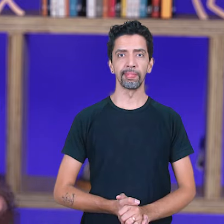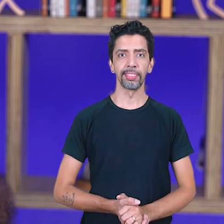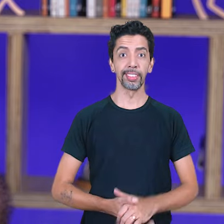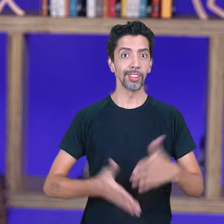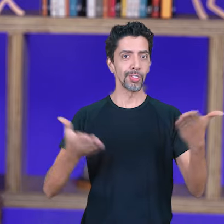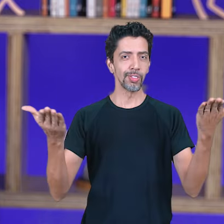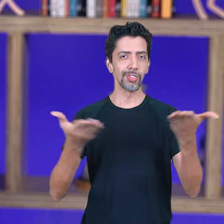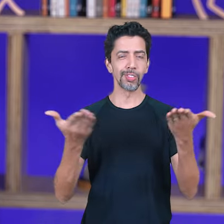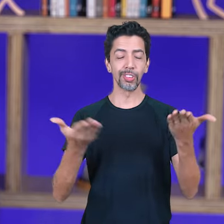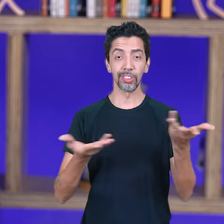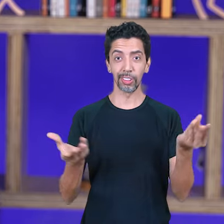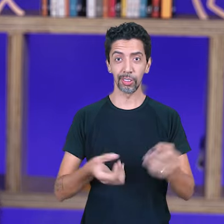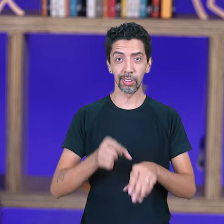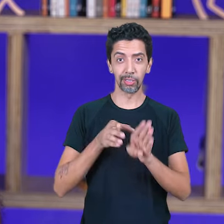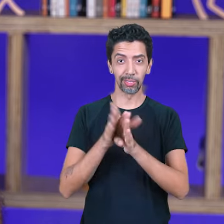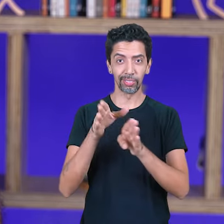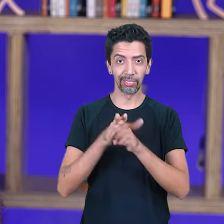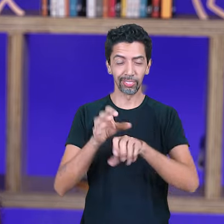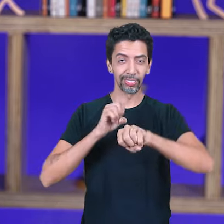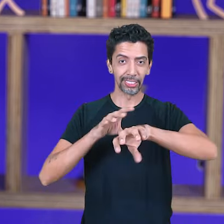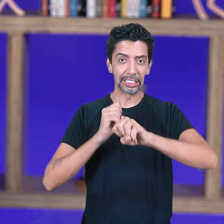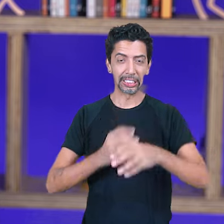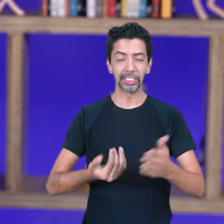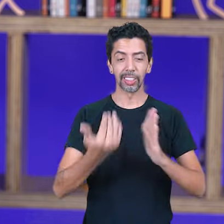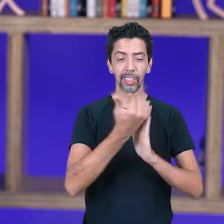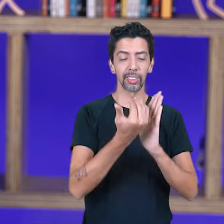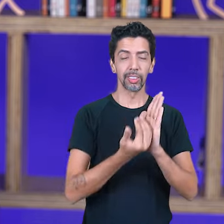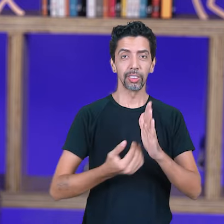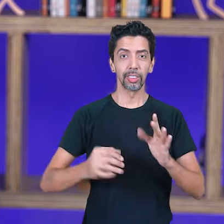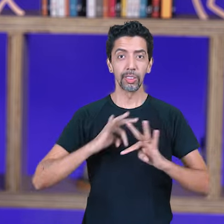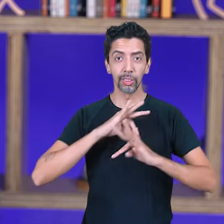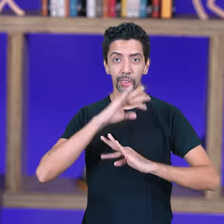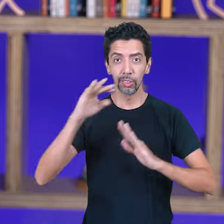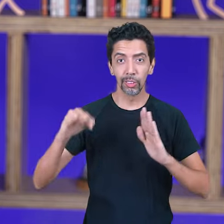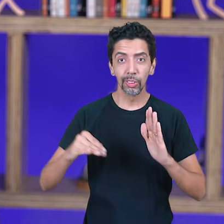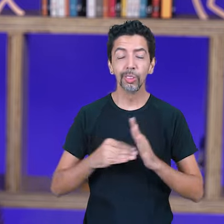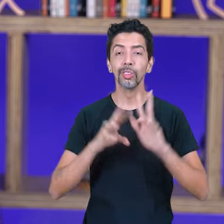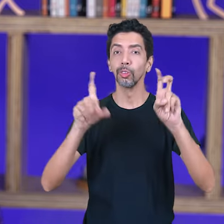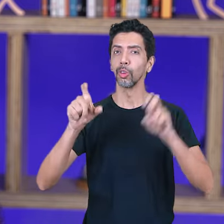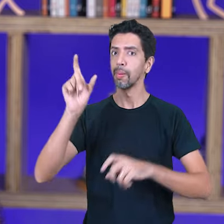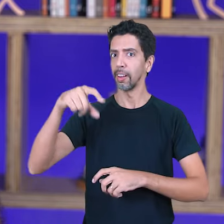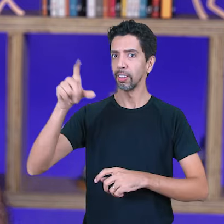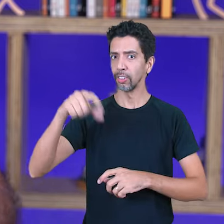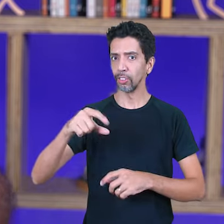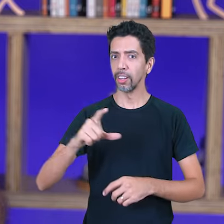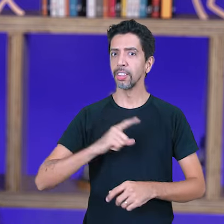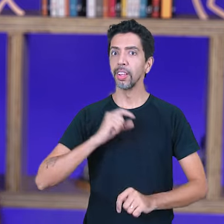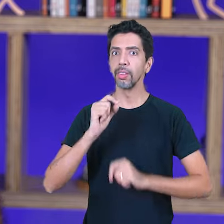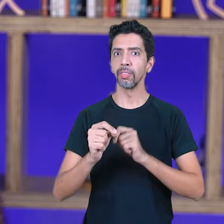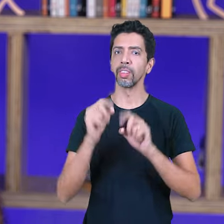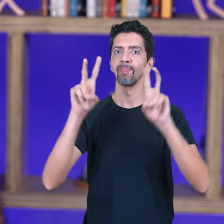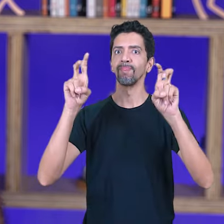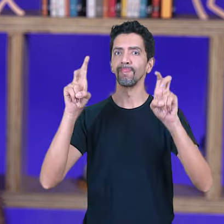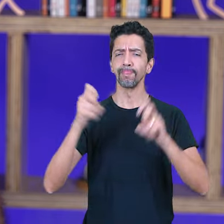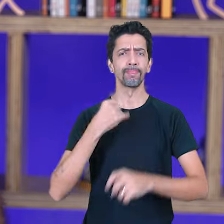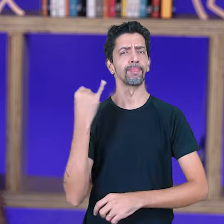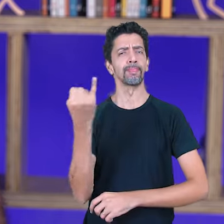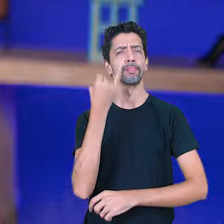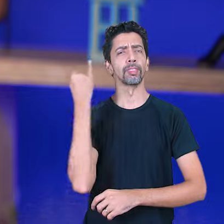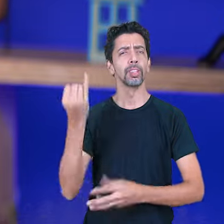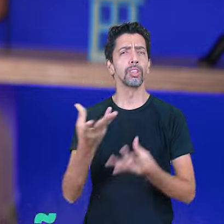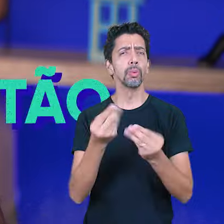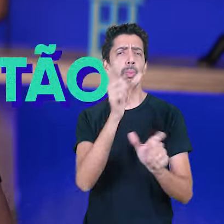hoje no guia completo do cartão de crédito trazemos um tema muito importante que muita gente tem